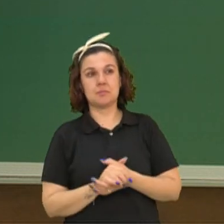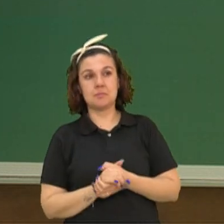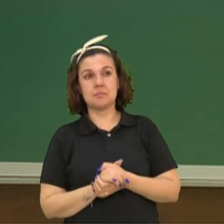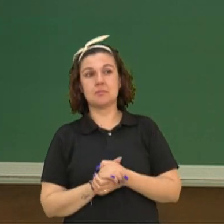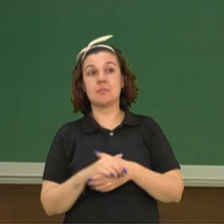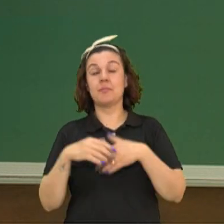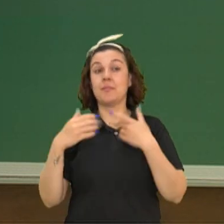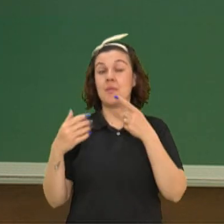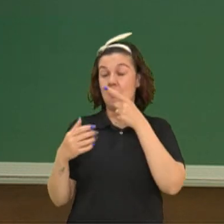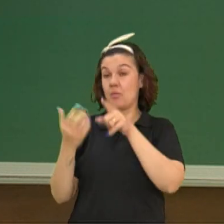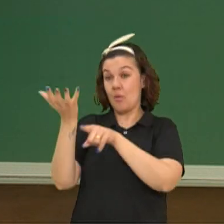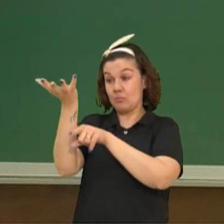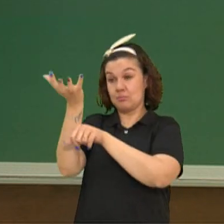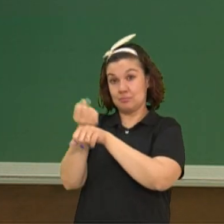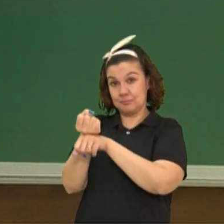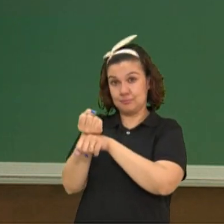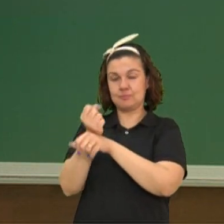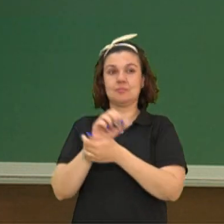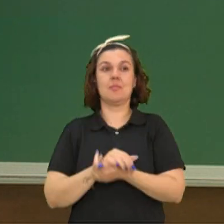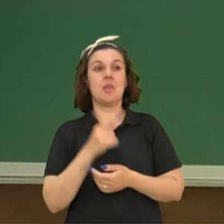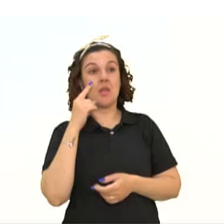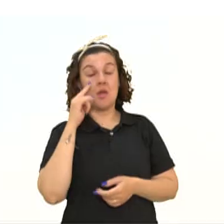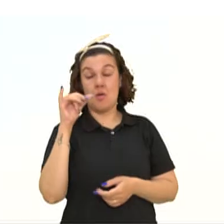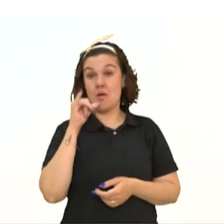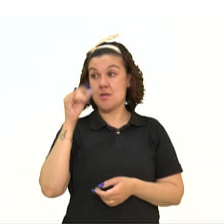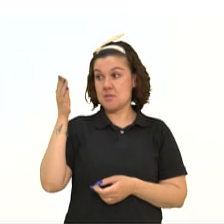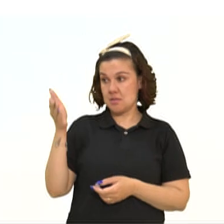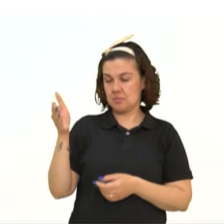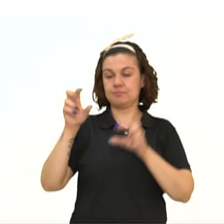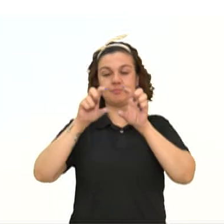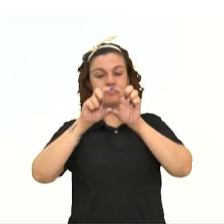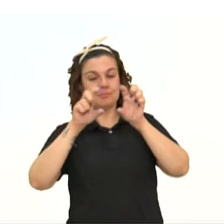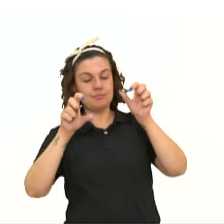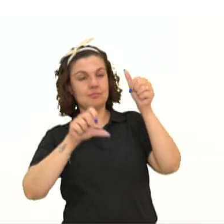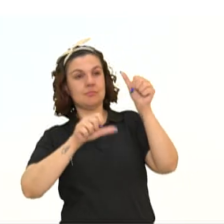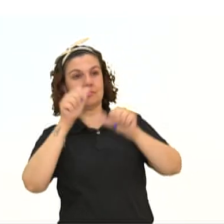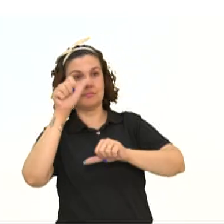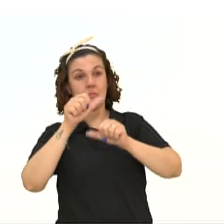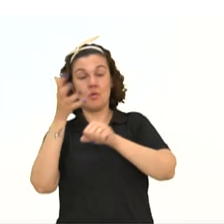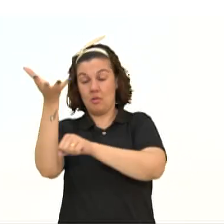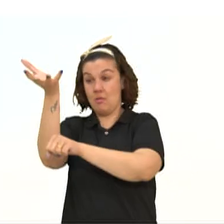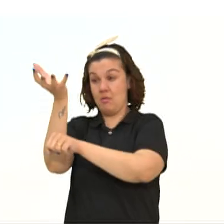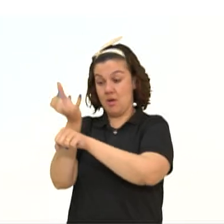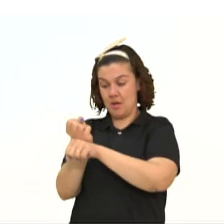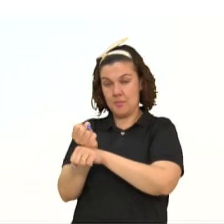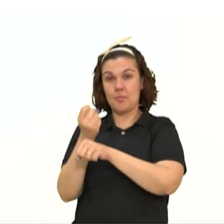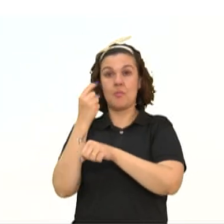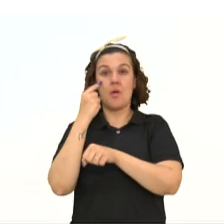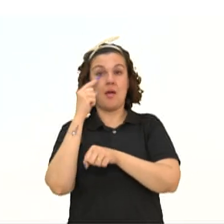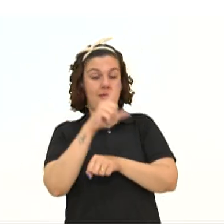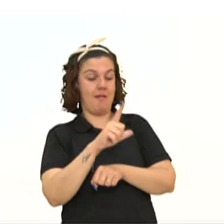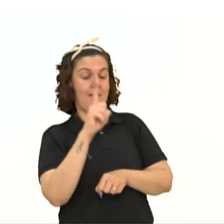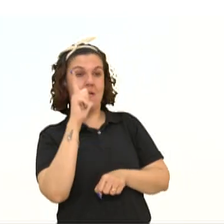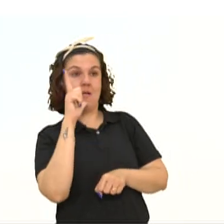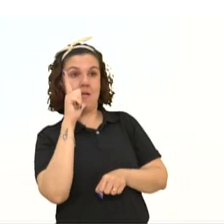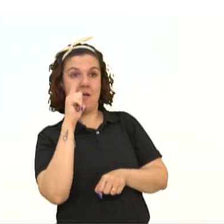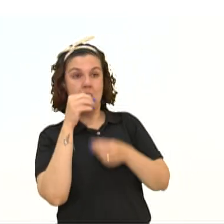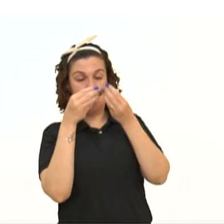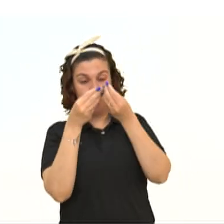da semente. Nessa situação, por exemplo, eu tenho uma reação do tipo endotérmica. Eu tenho a água